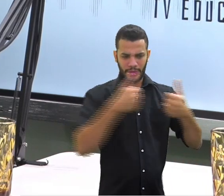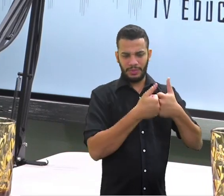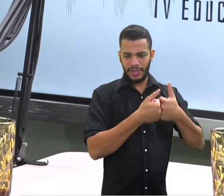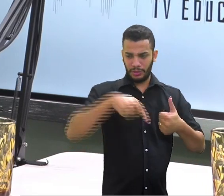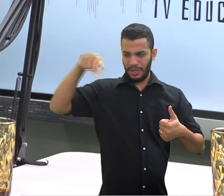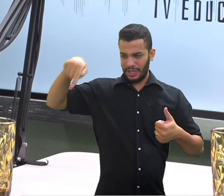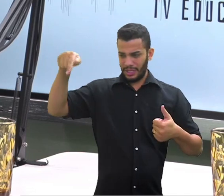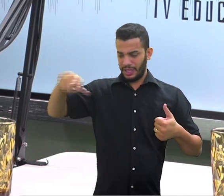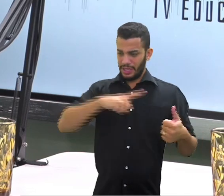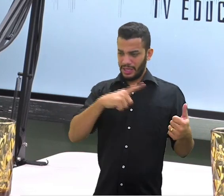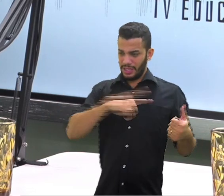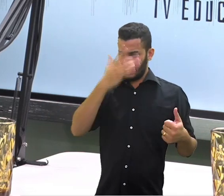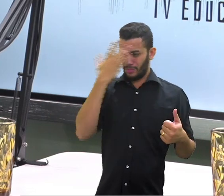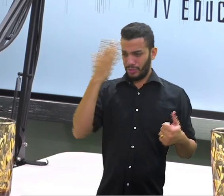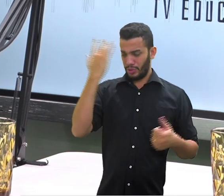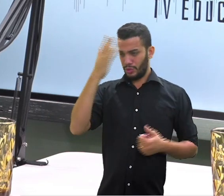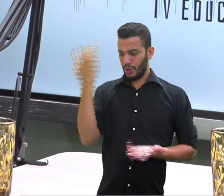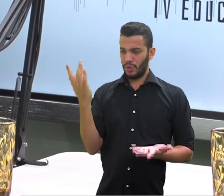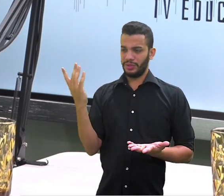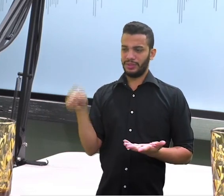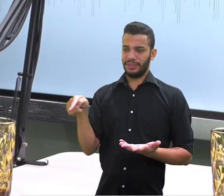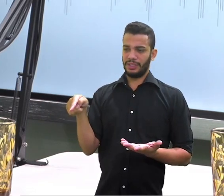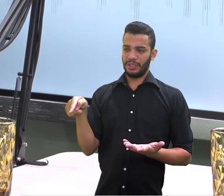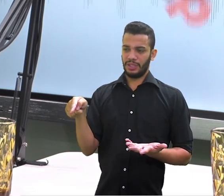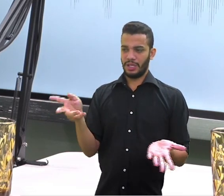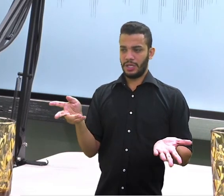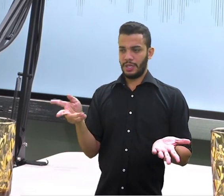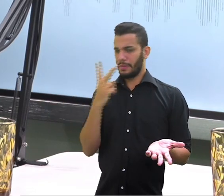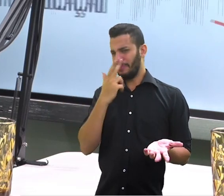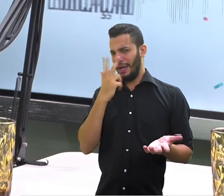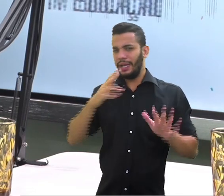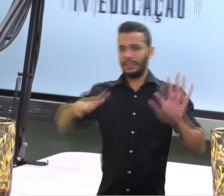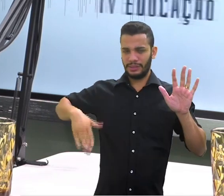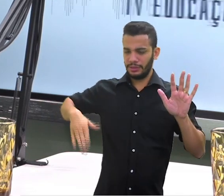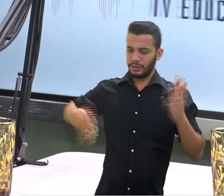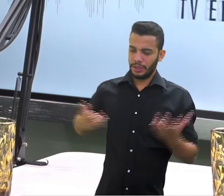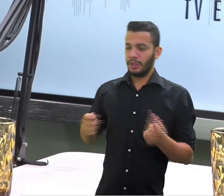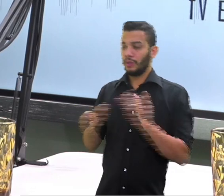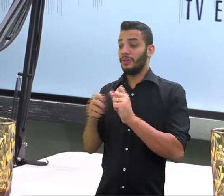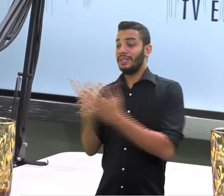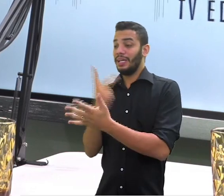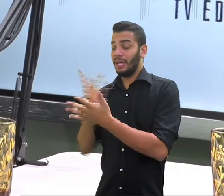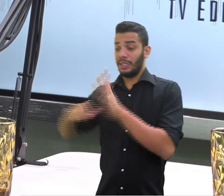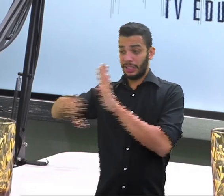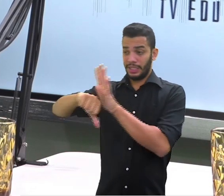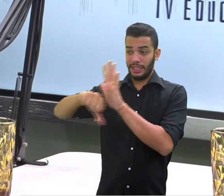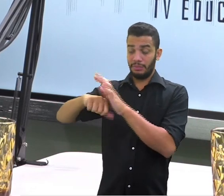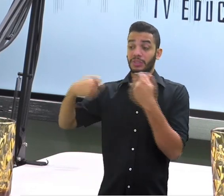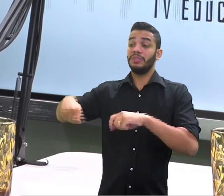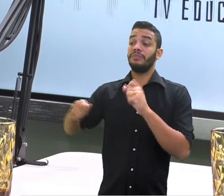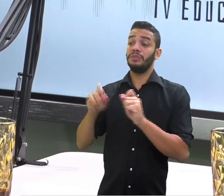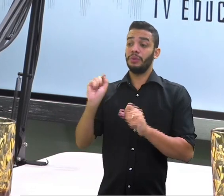situações que a gente pode antecipar, porque depois que já aconteceu, é bem danoso, bem